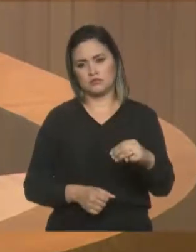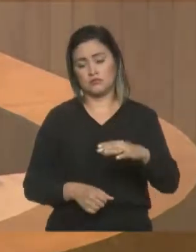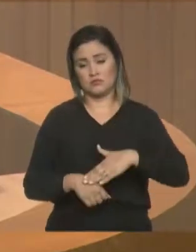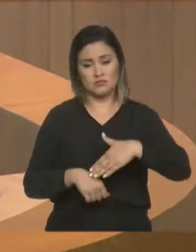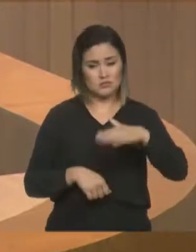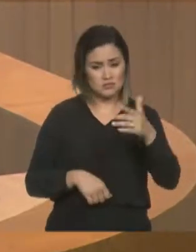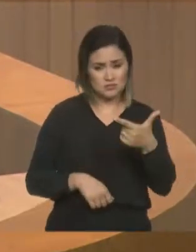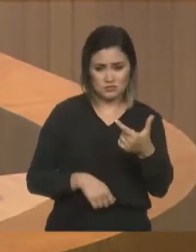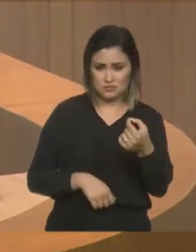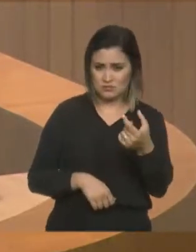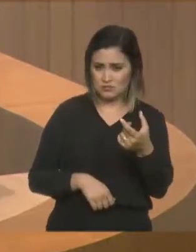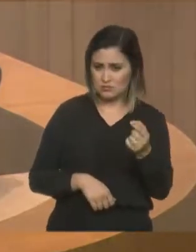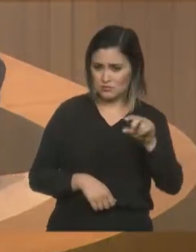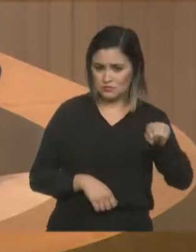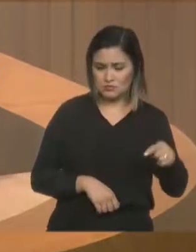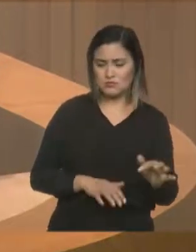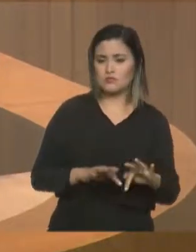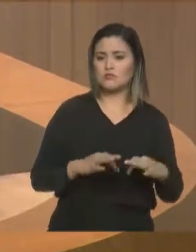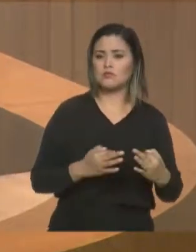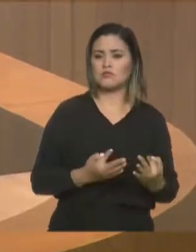Então, eu acredito que